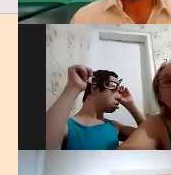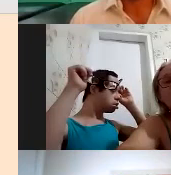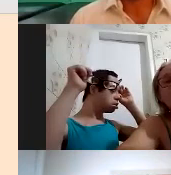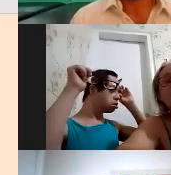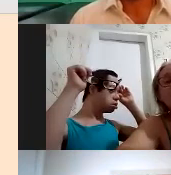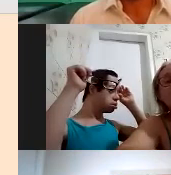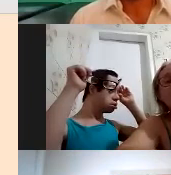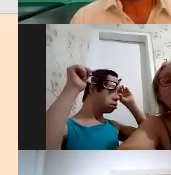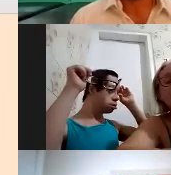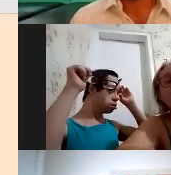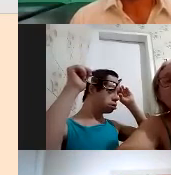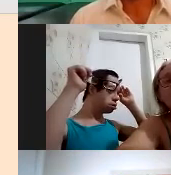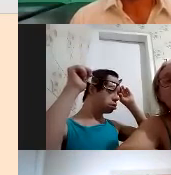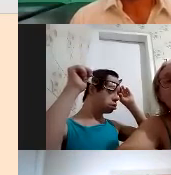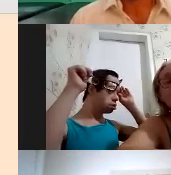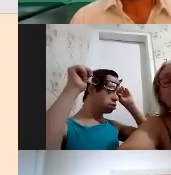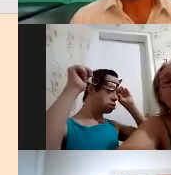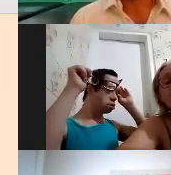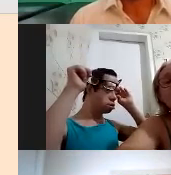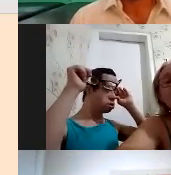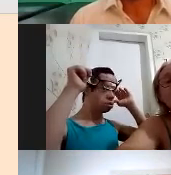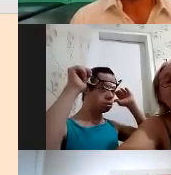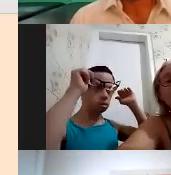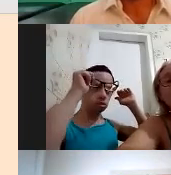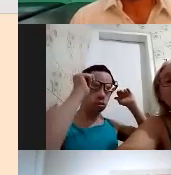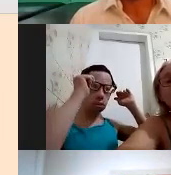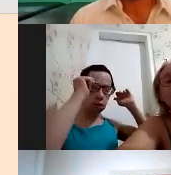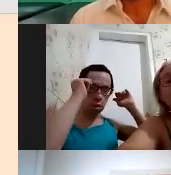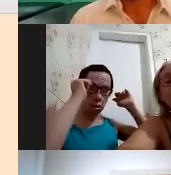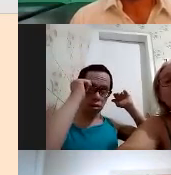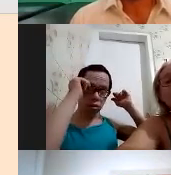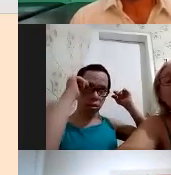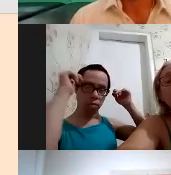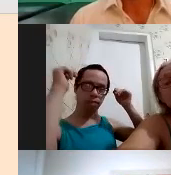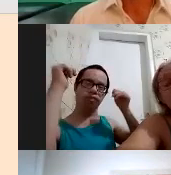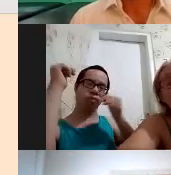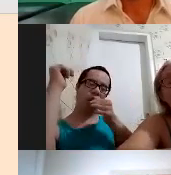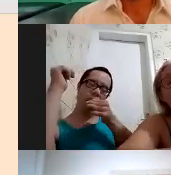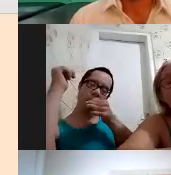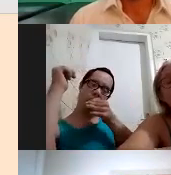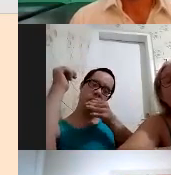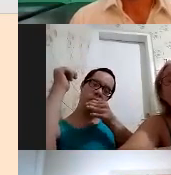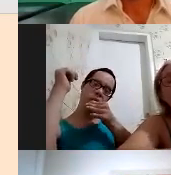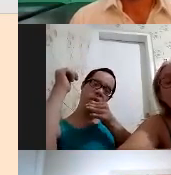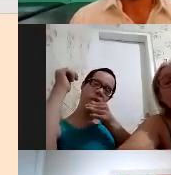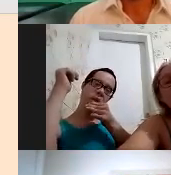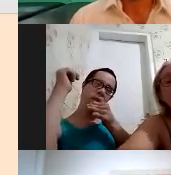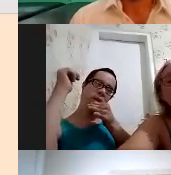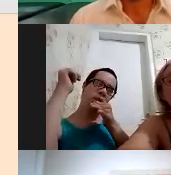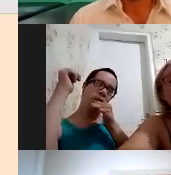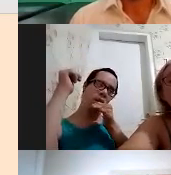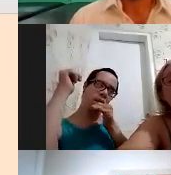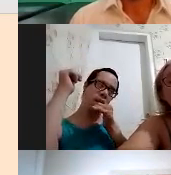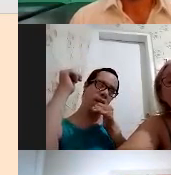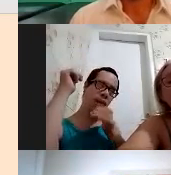a senhora precisa deixar que a gente vai examinar ele e depois volta a falar. Cuidaram de mim,